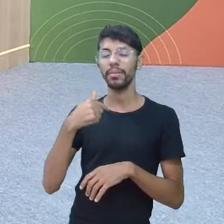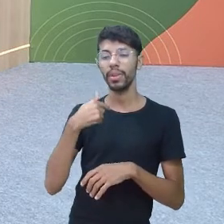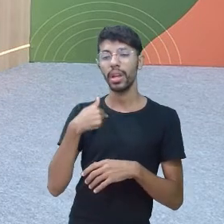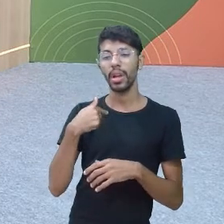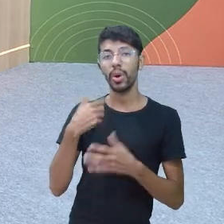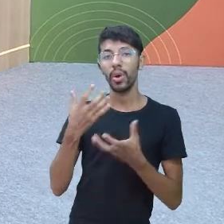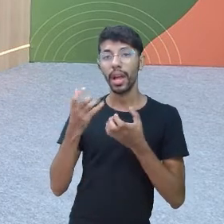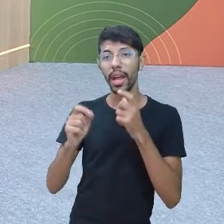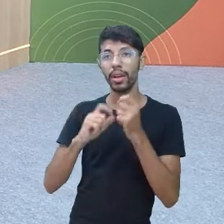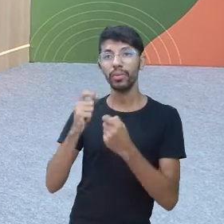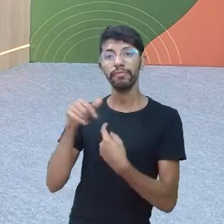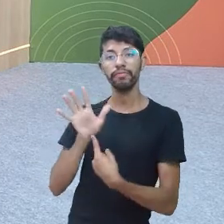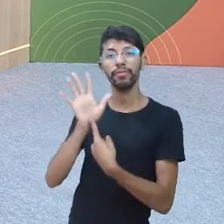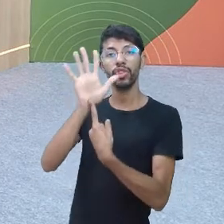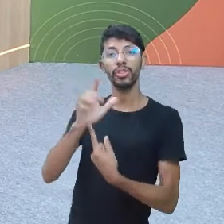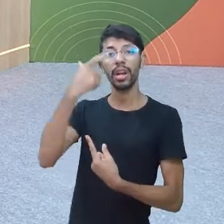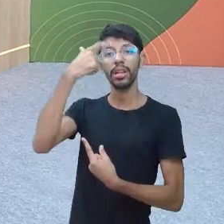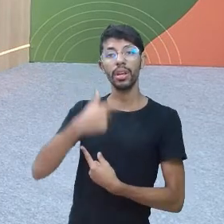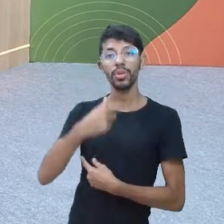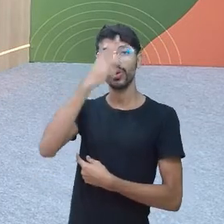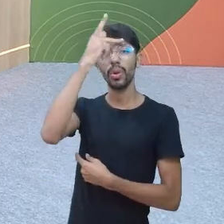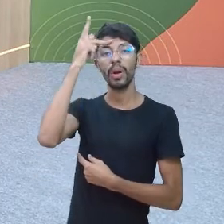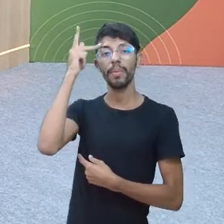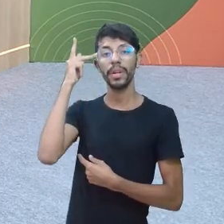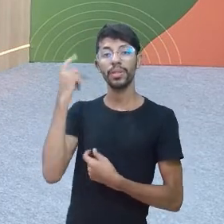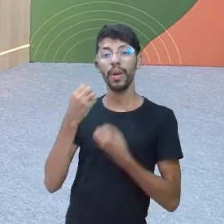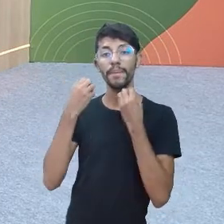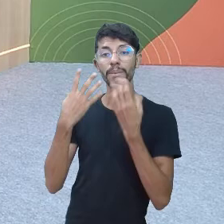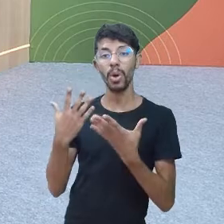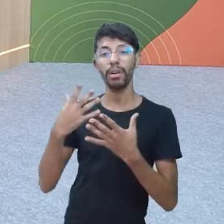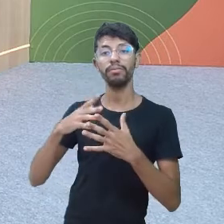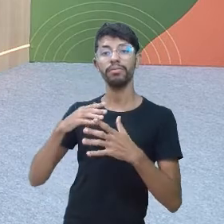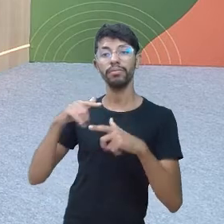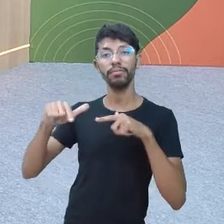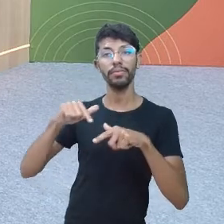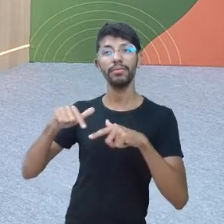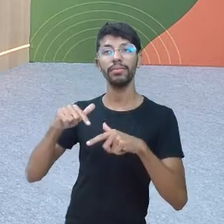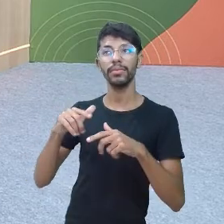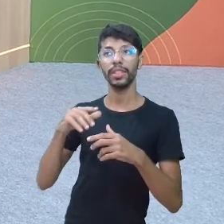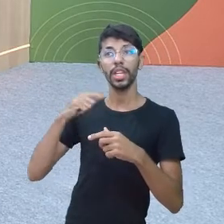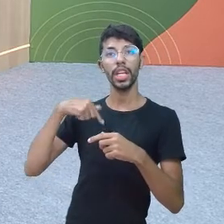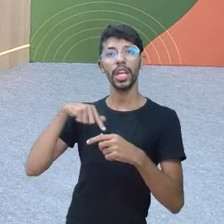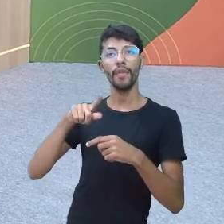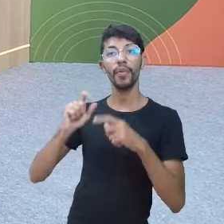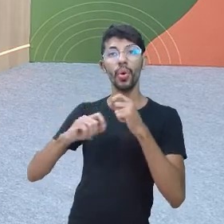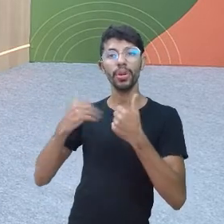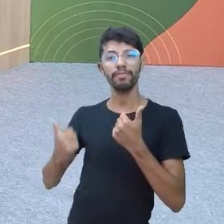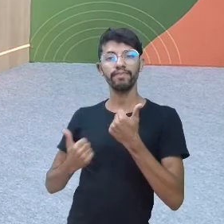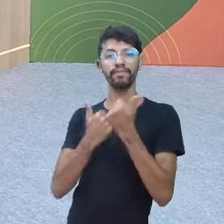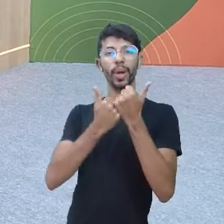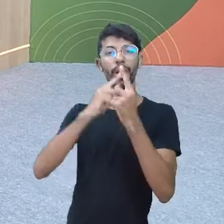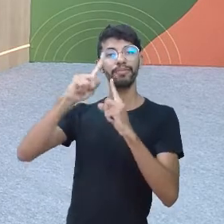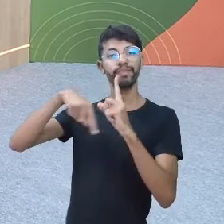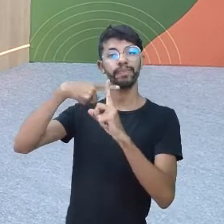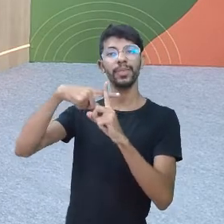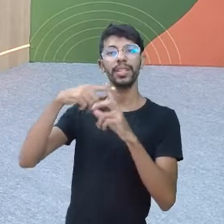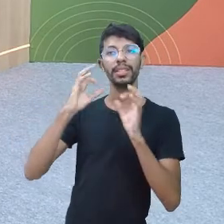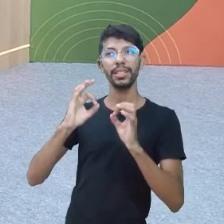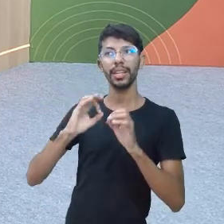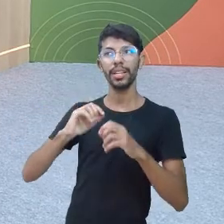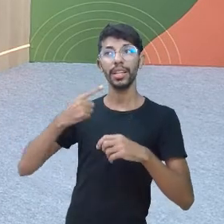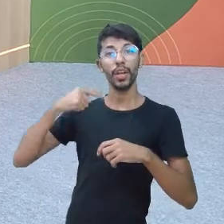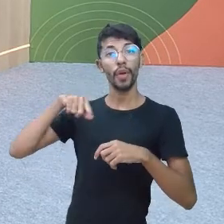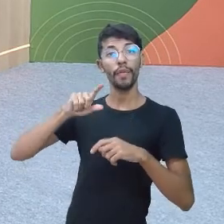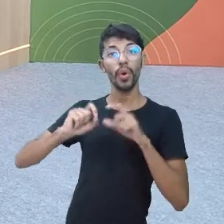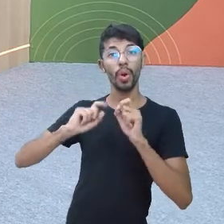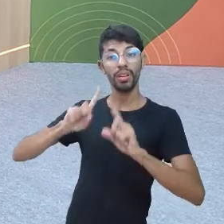entrevistando de que eu sou uma boa contratação para aquela empresa, de que eu vou somar, de que eu vou vestir a camisa e defender